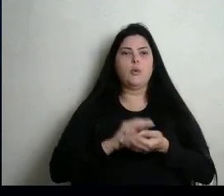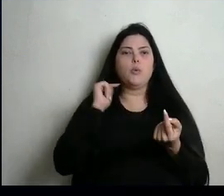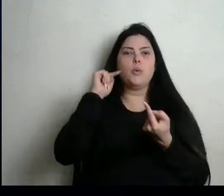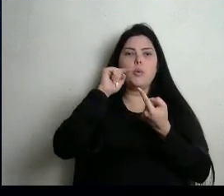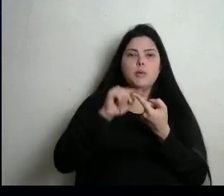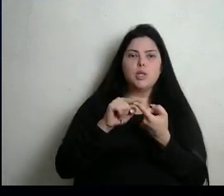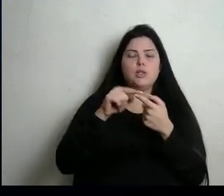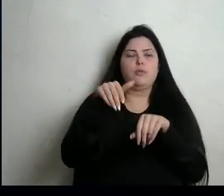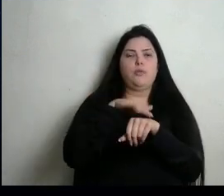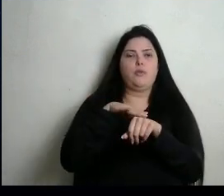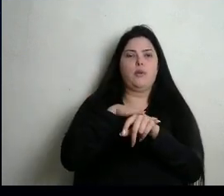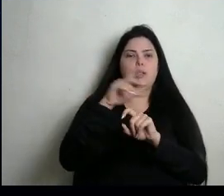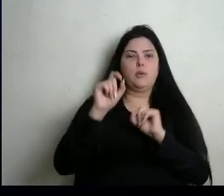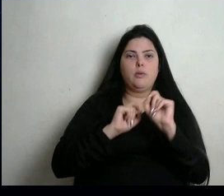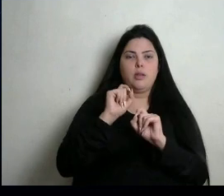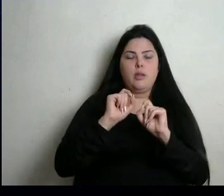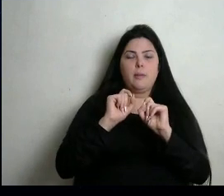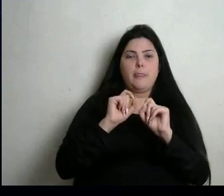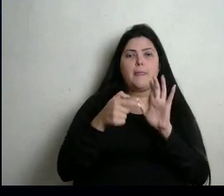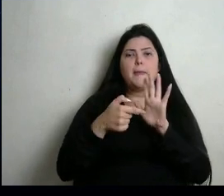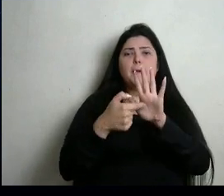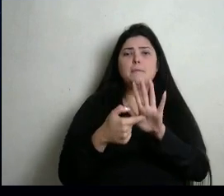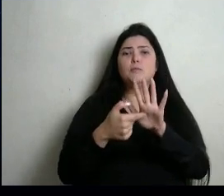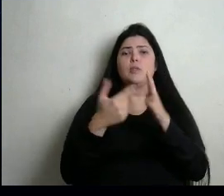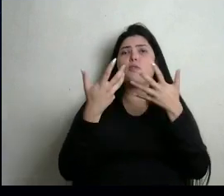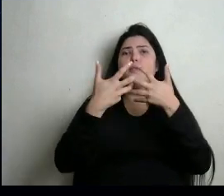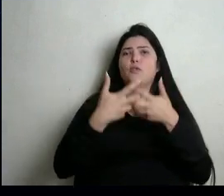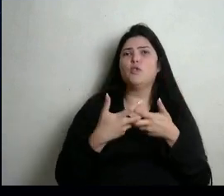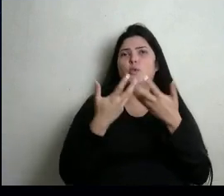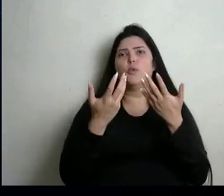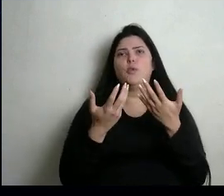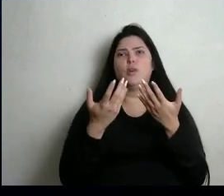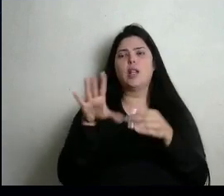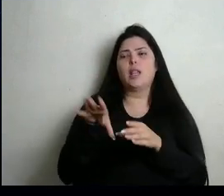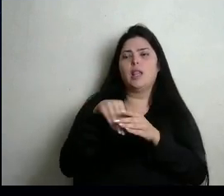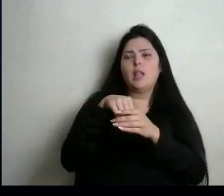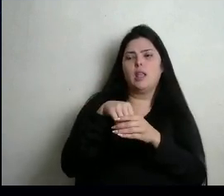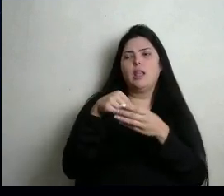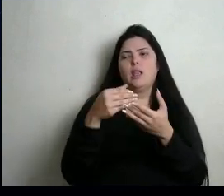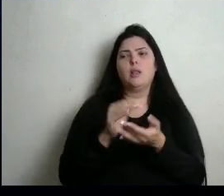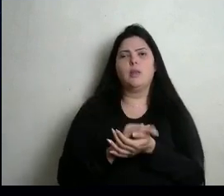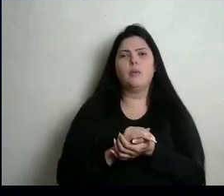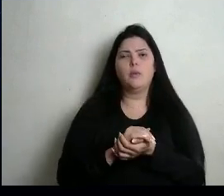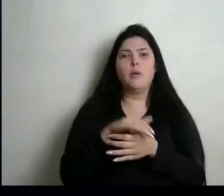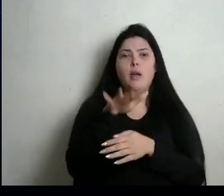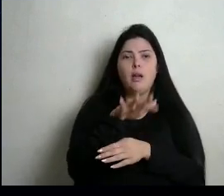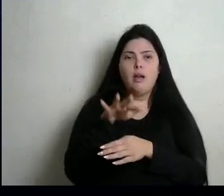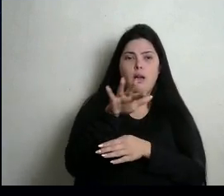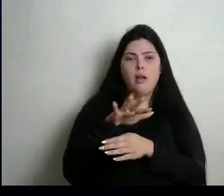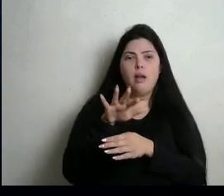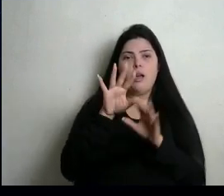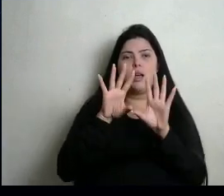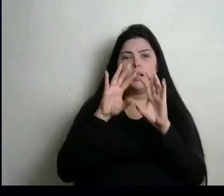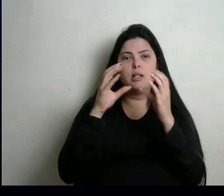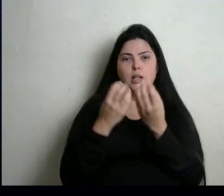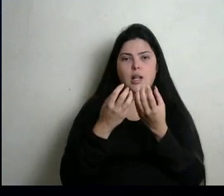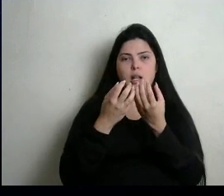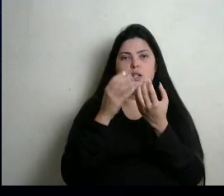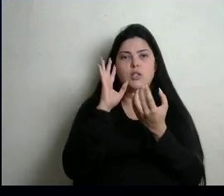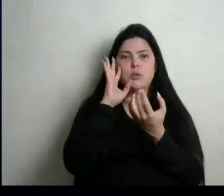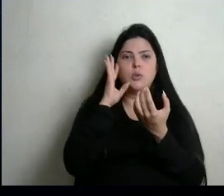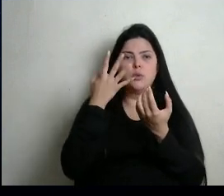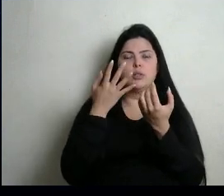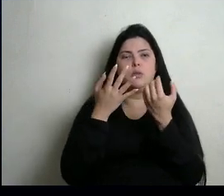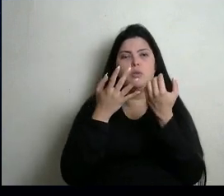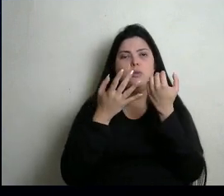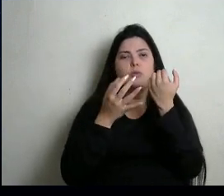conversa, né? Não é eu trazer como funciona internamente a área de Cloud Solution Architect aqui dentro, e